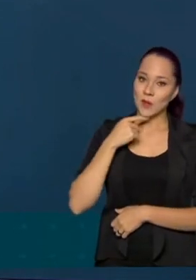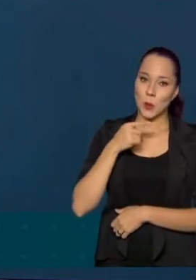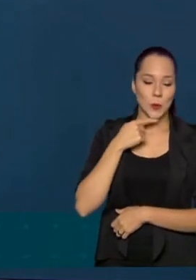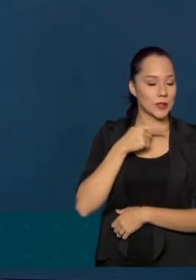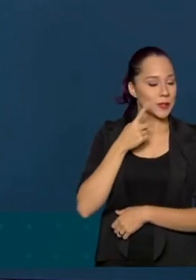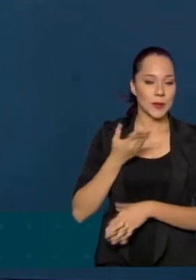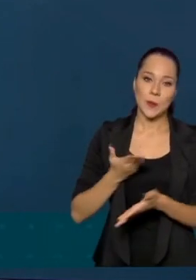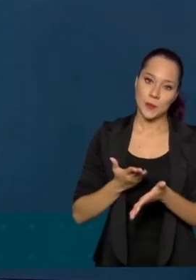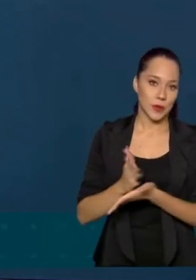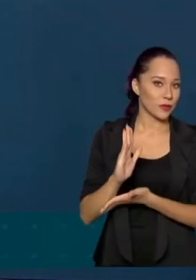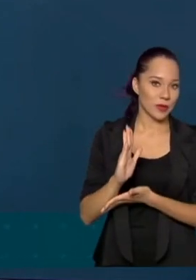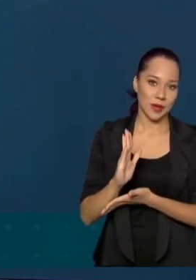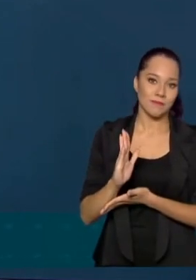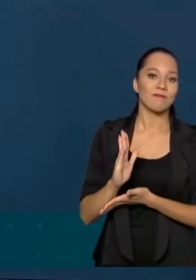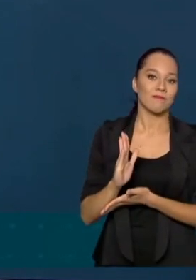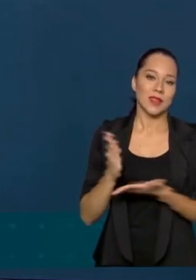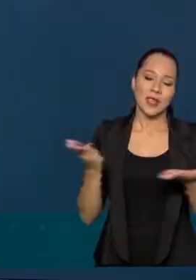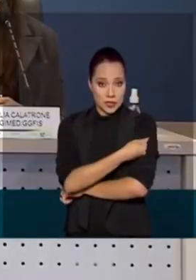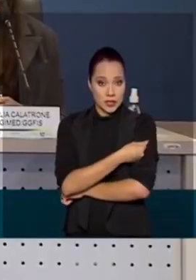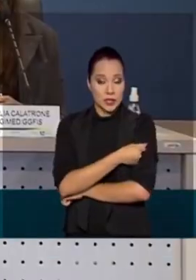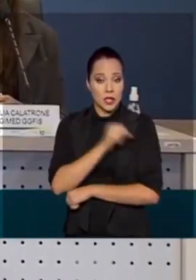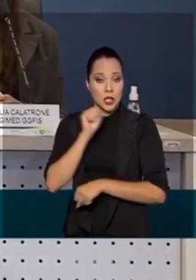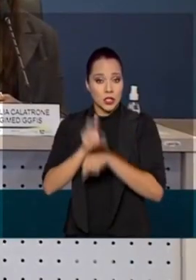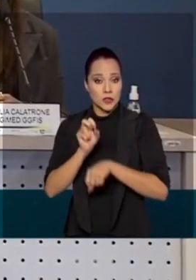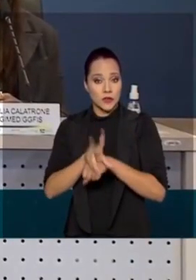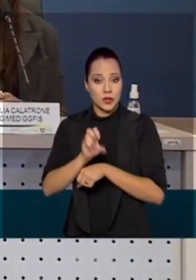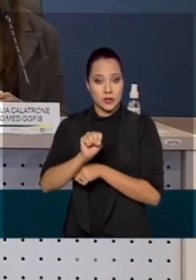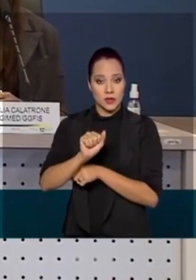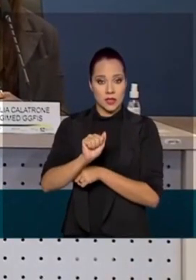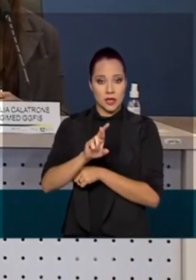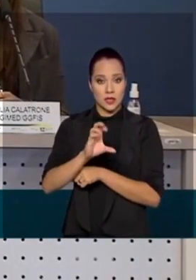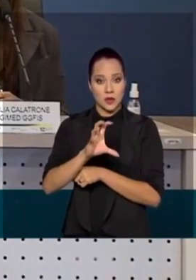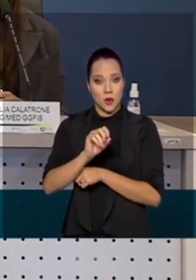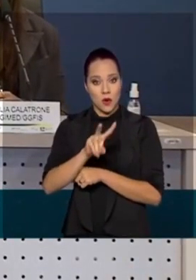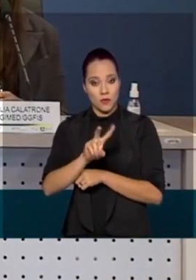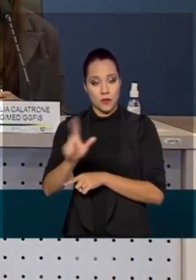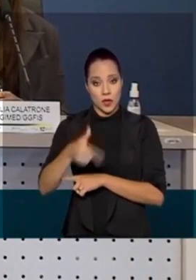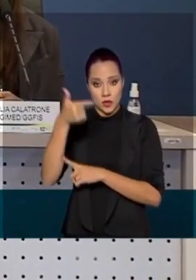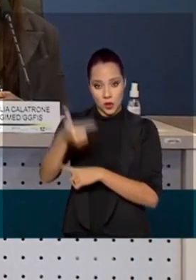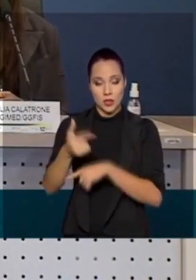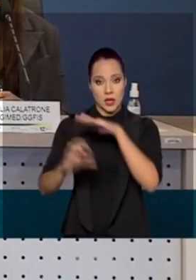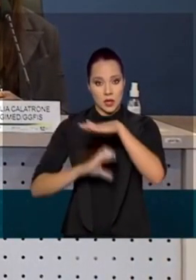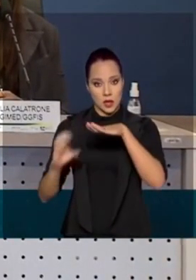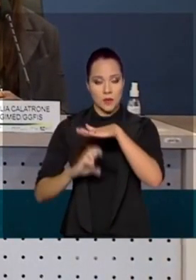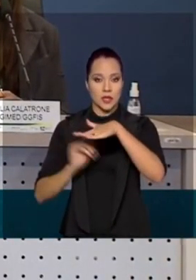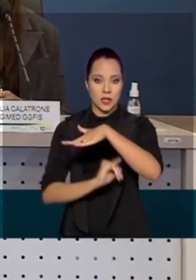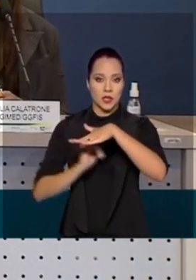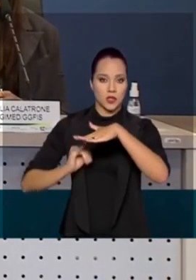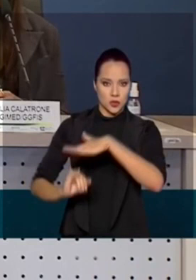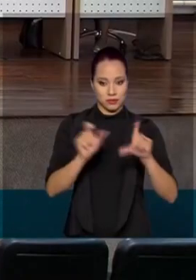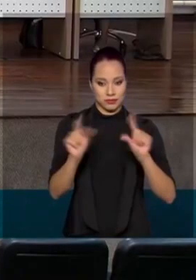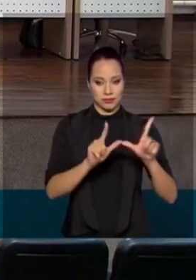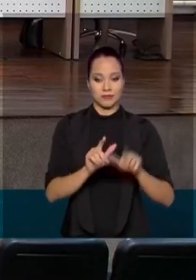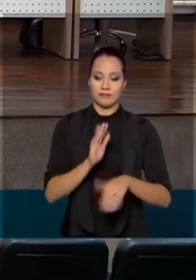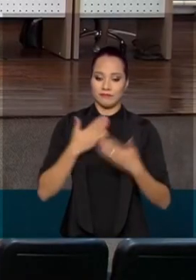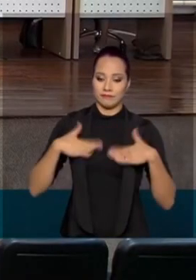aprovar o que nos deu grande tristeza a Anvisa se oposto a última segunda-feira os pedidos de vários estados do país